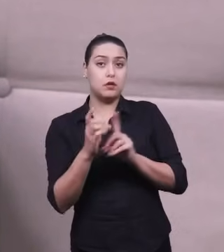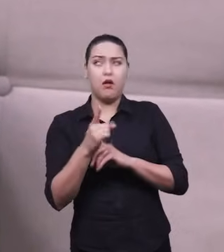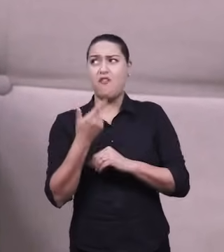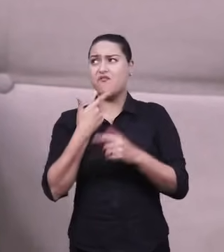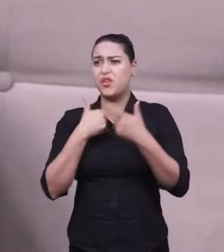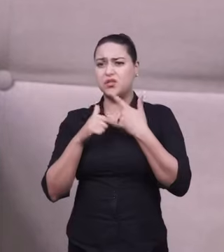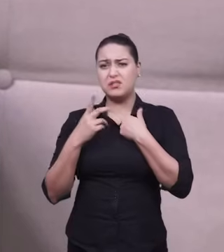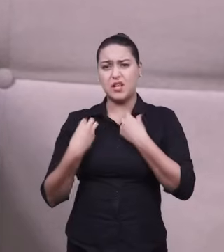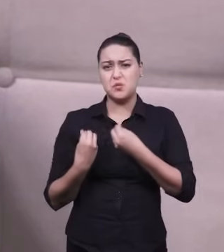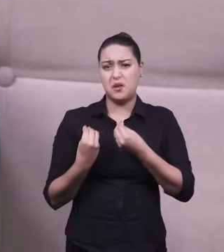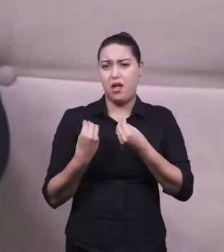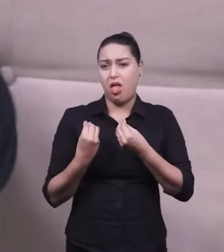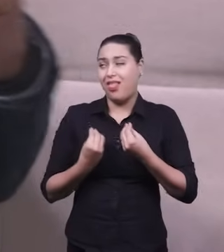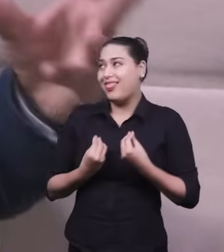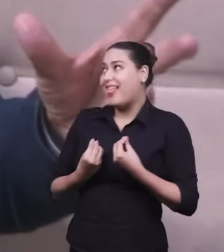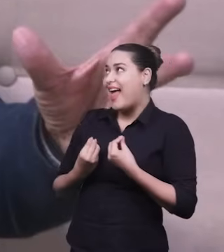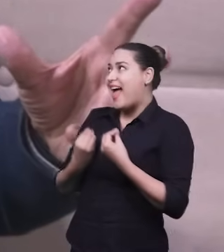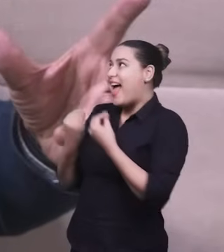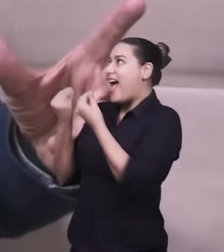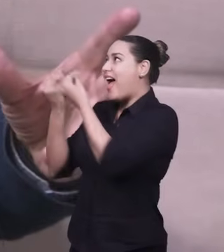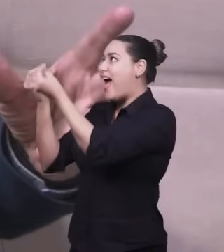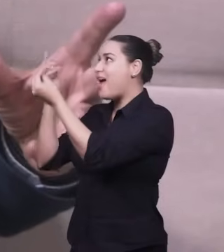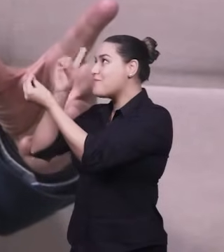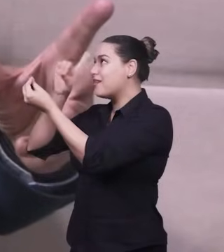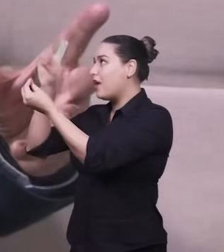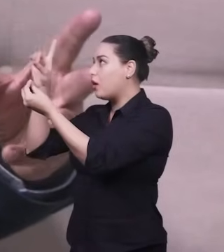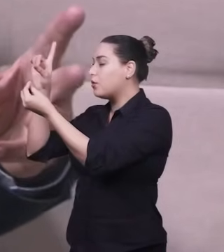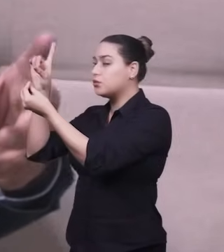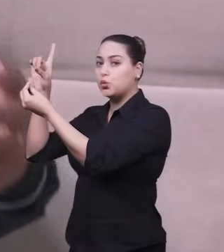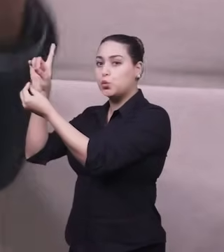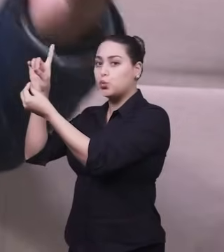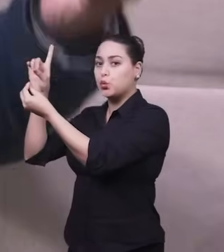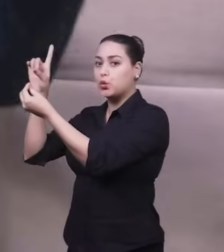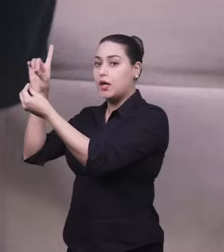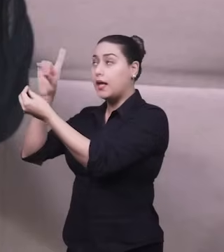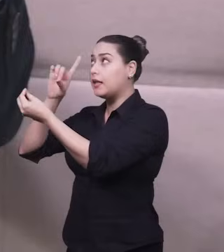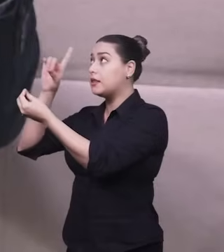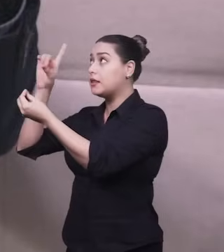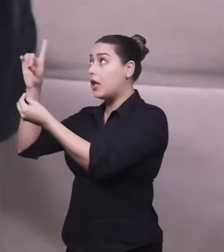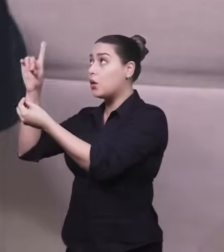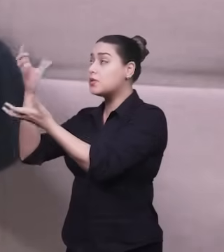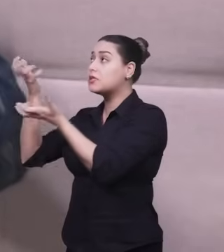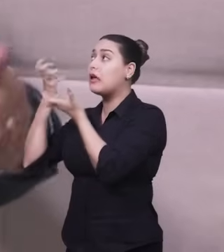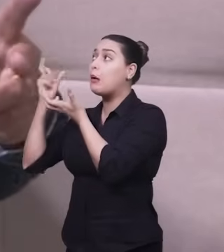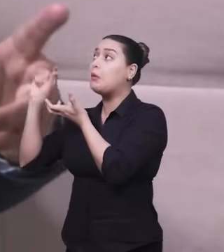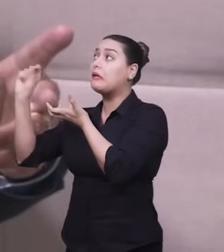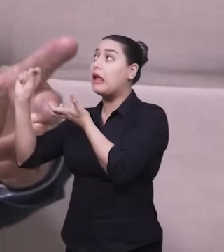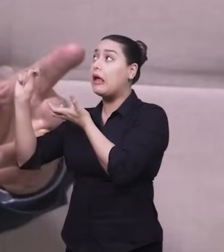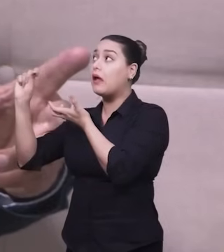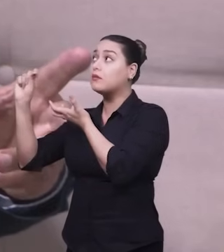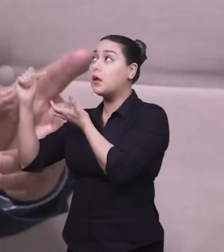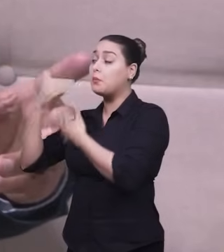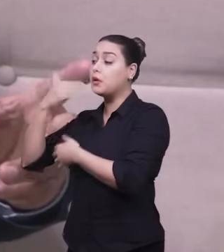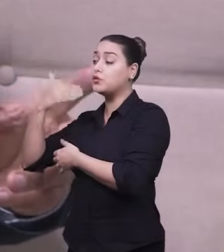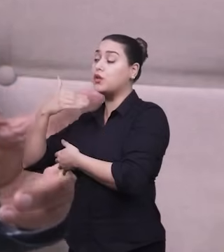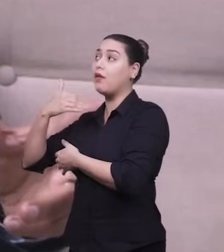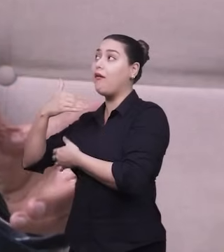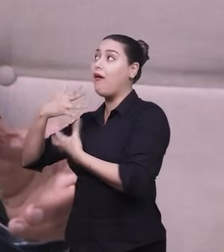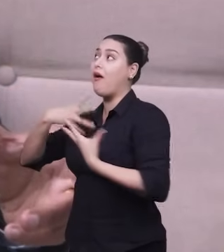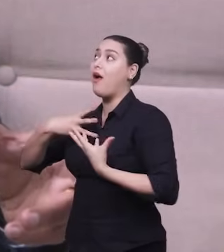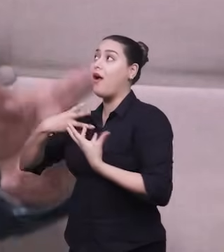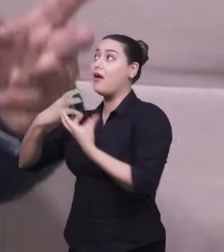nós queremos oferecer a Deus, mas é o que Deus quer que nós ofereçamos a Ele.